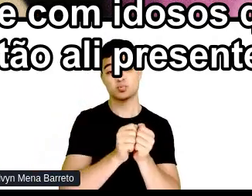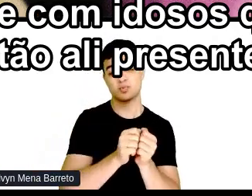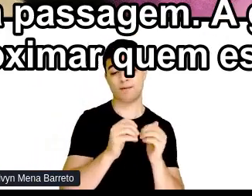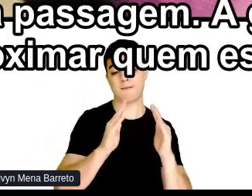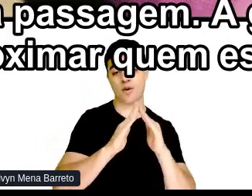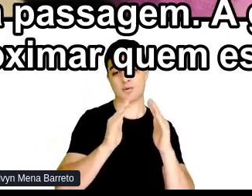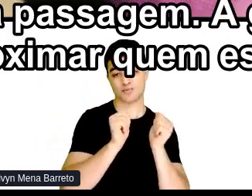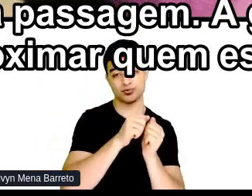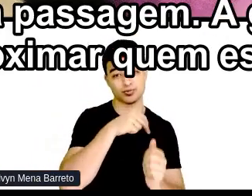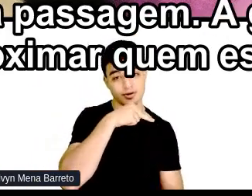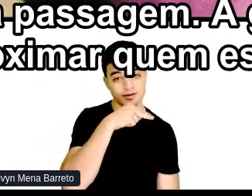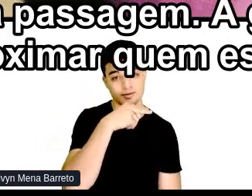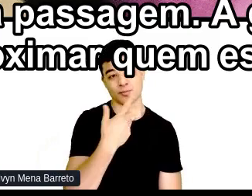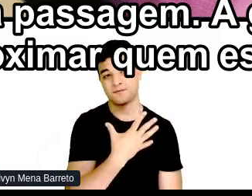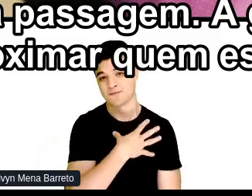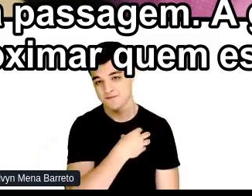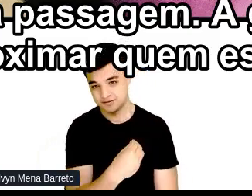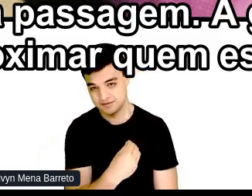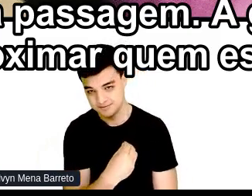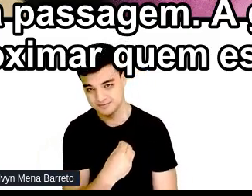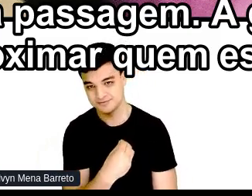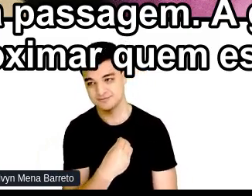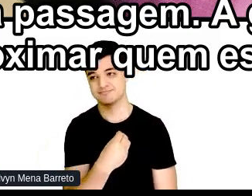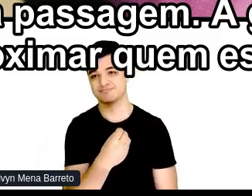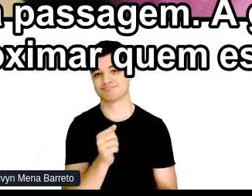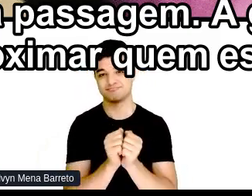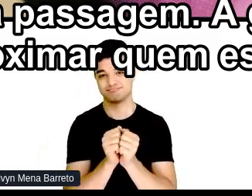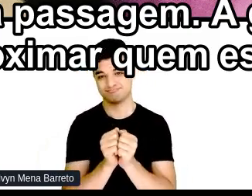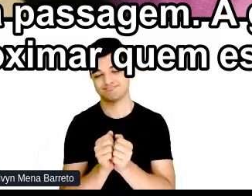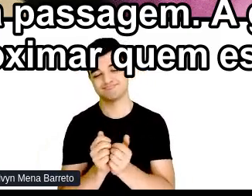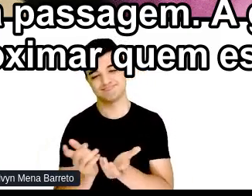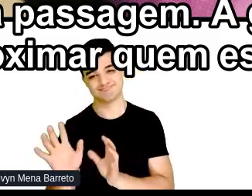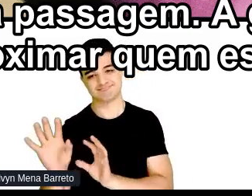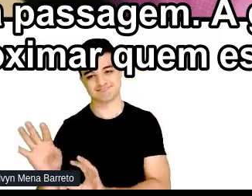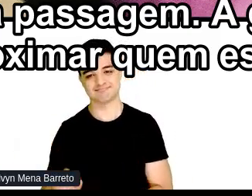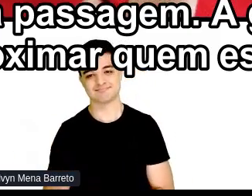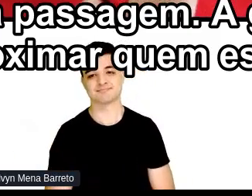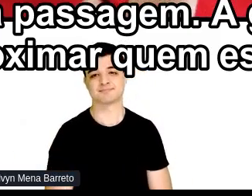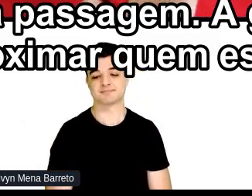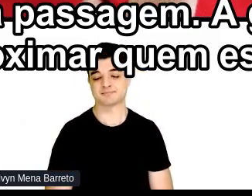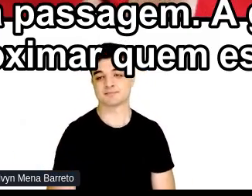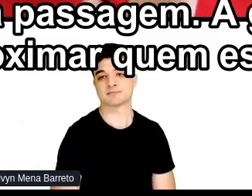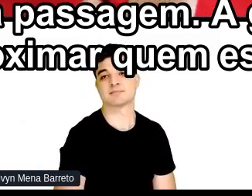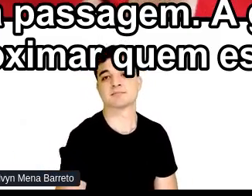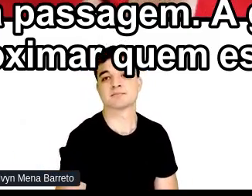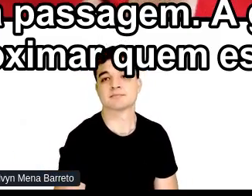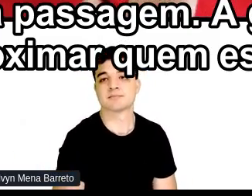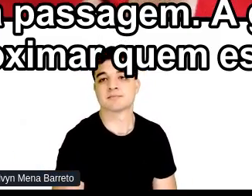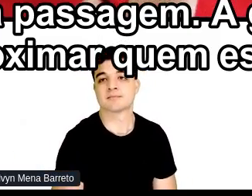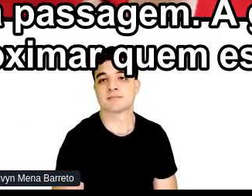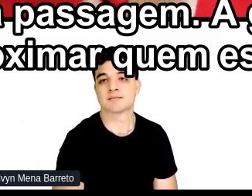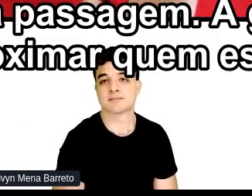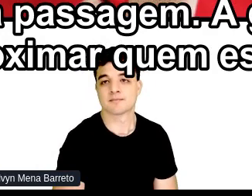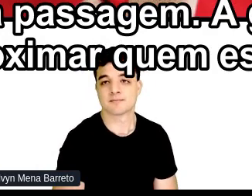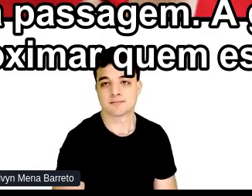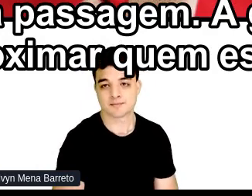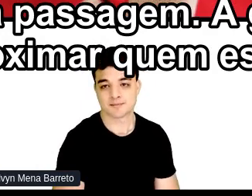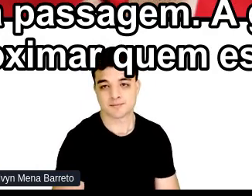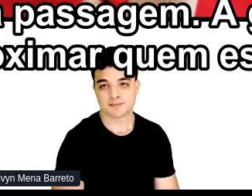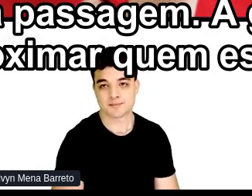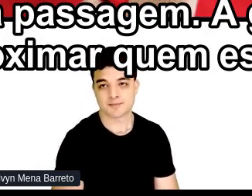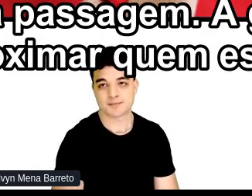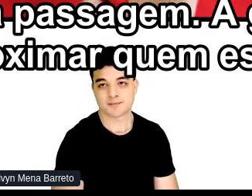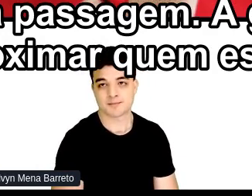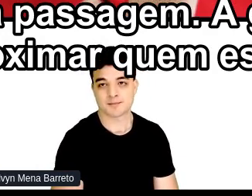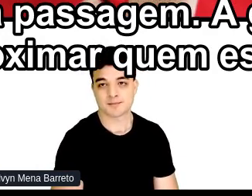gente entrevistou, ele era o único aplicativo que a pessoa na terceira idade sabia utilizar. Então, toda e qualquer forma